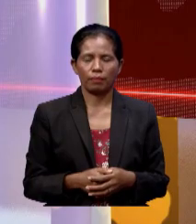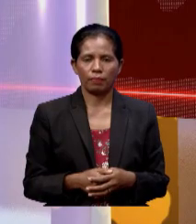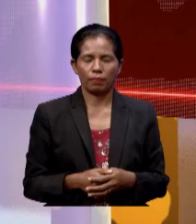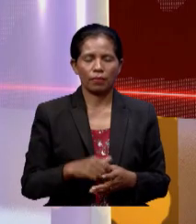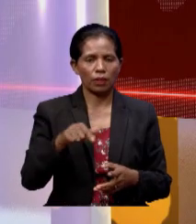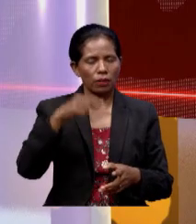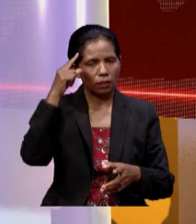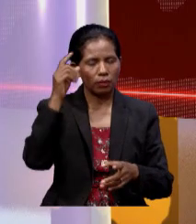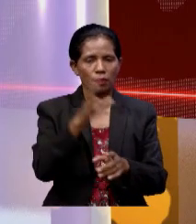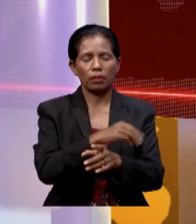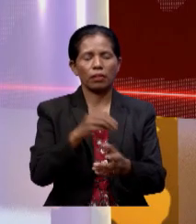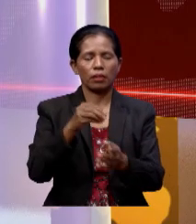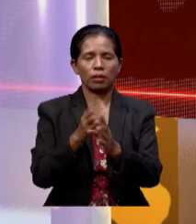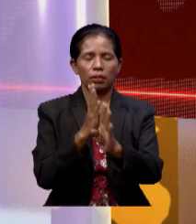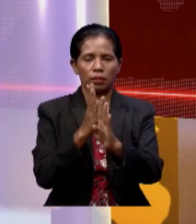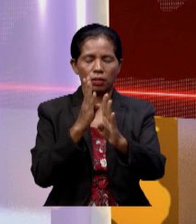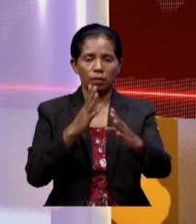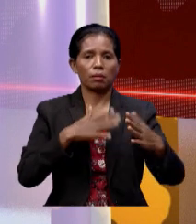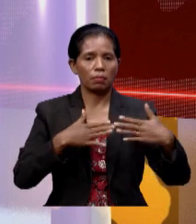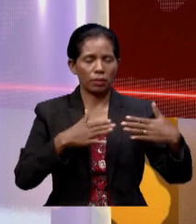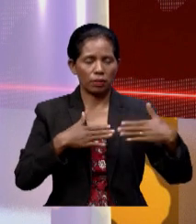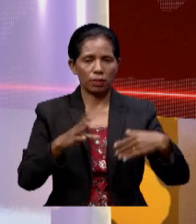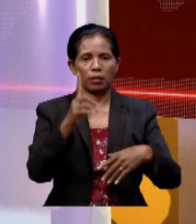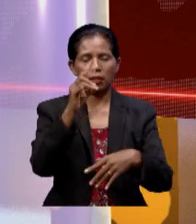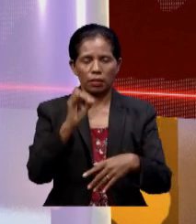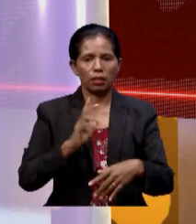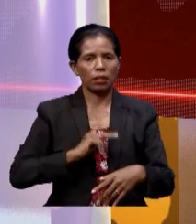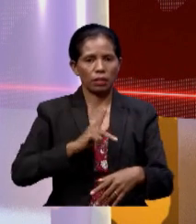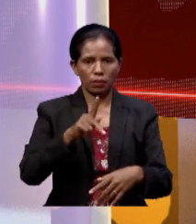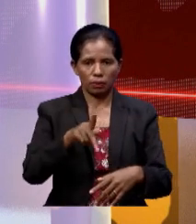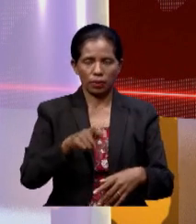Governo lança um autocarro via terrestre Babadoc Express de Li Kupang.